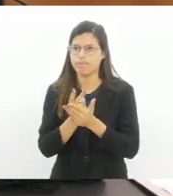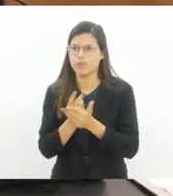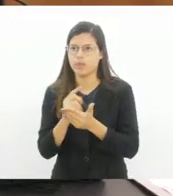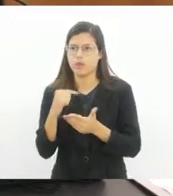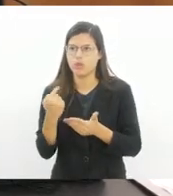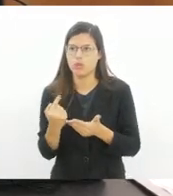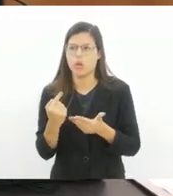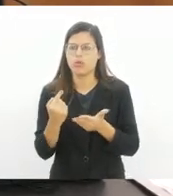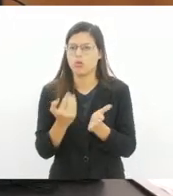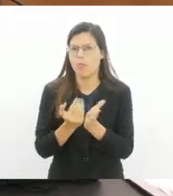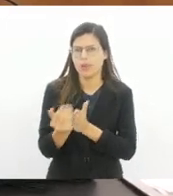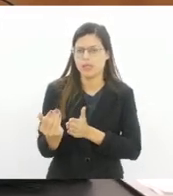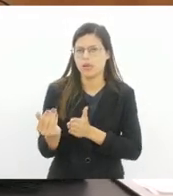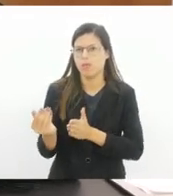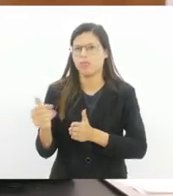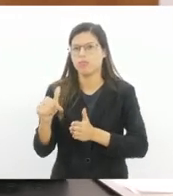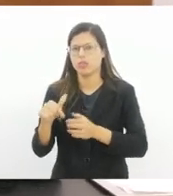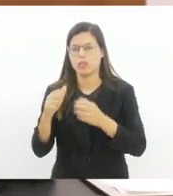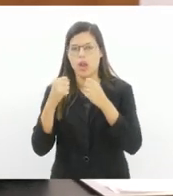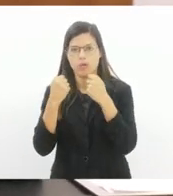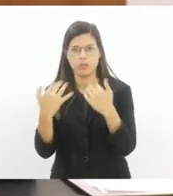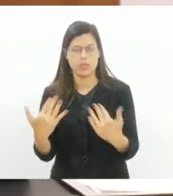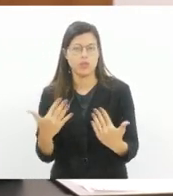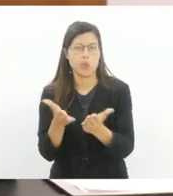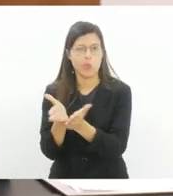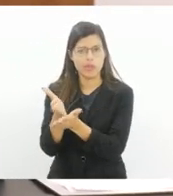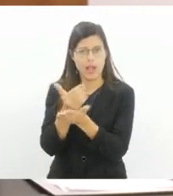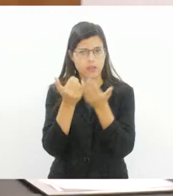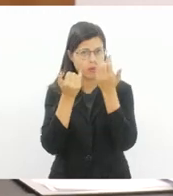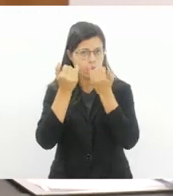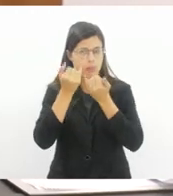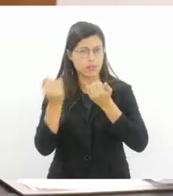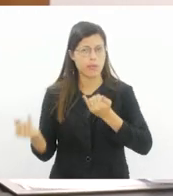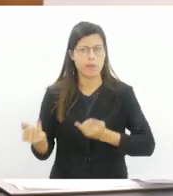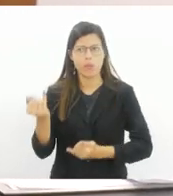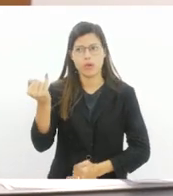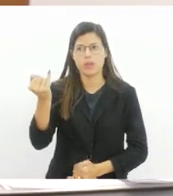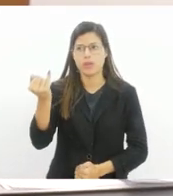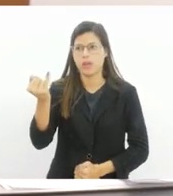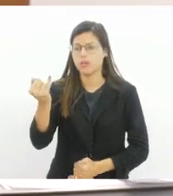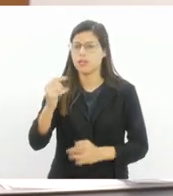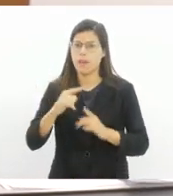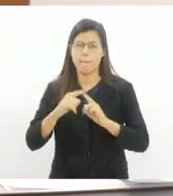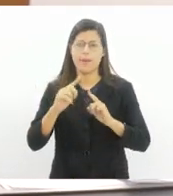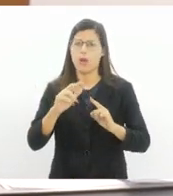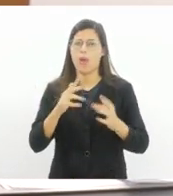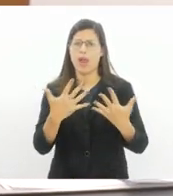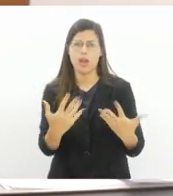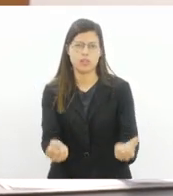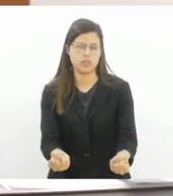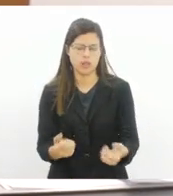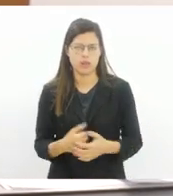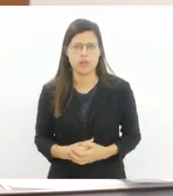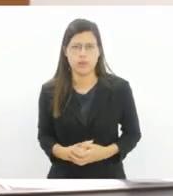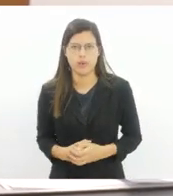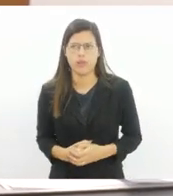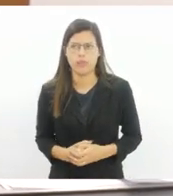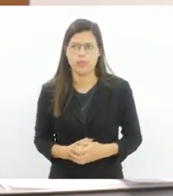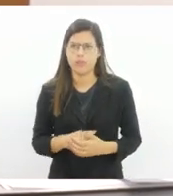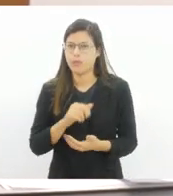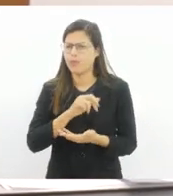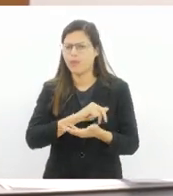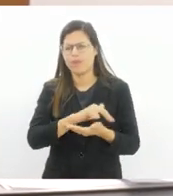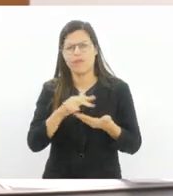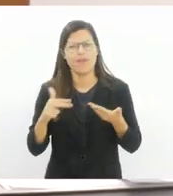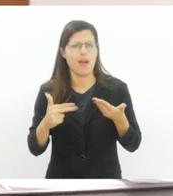com dados, dados importantes que não são considerados por N